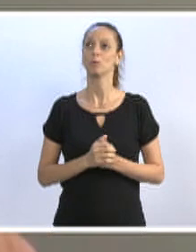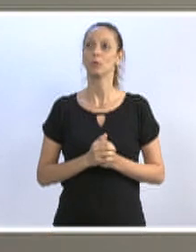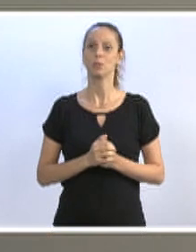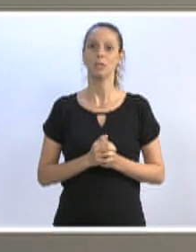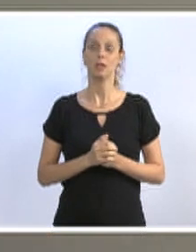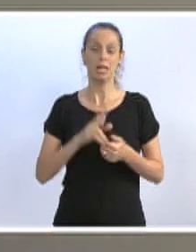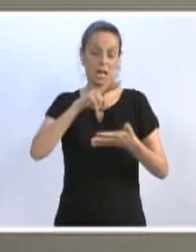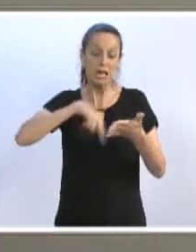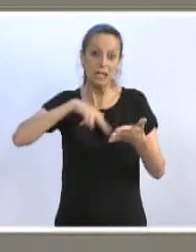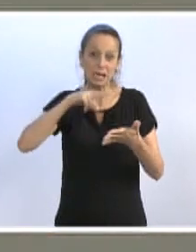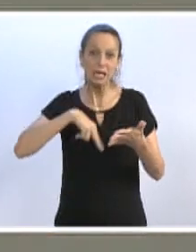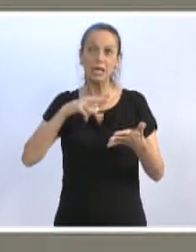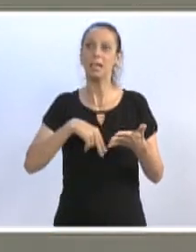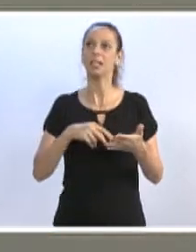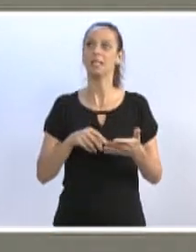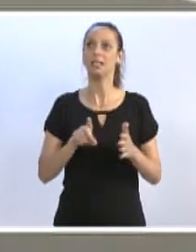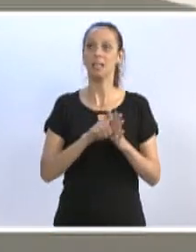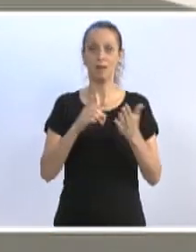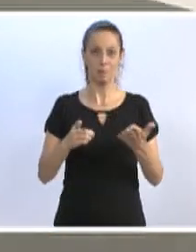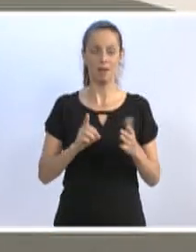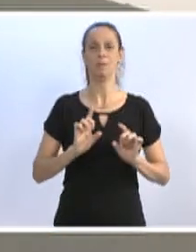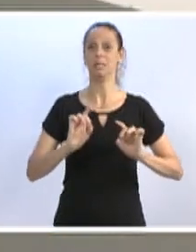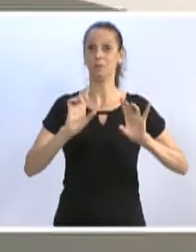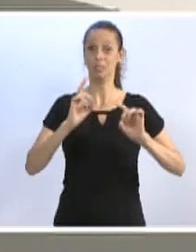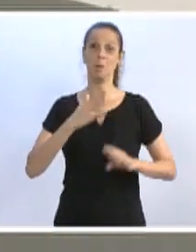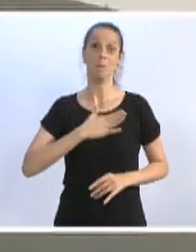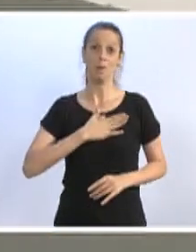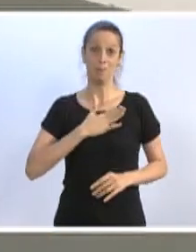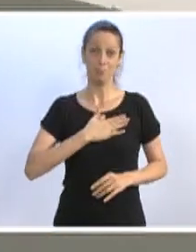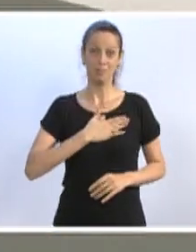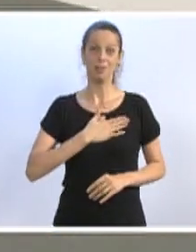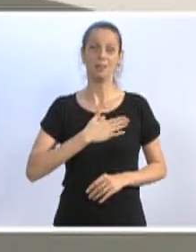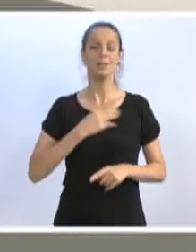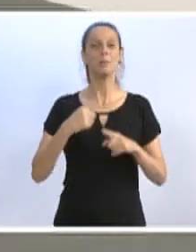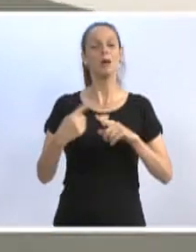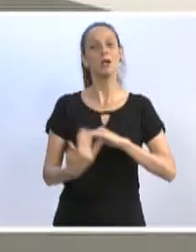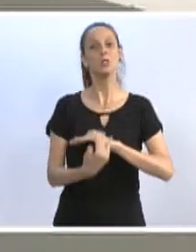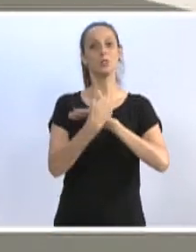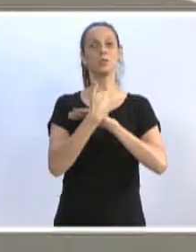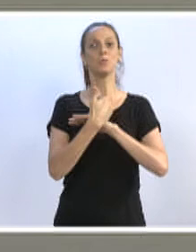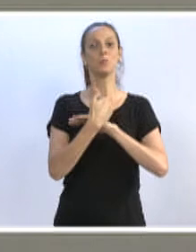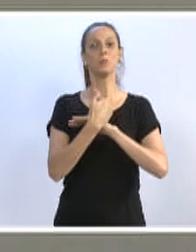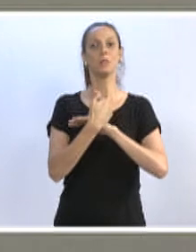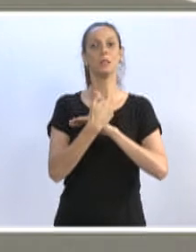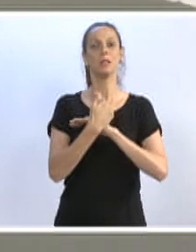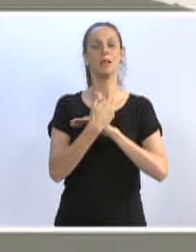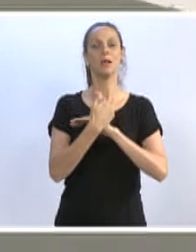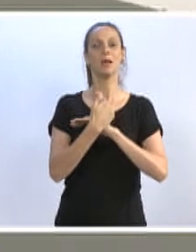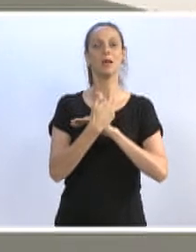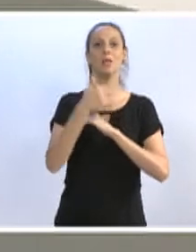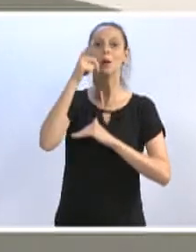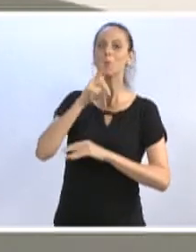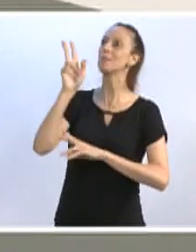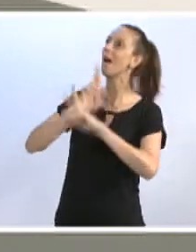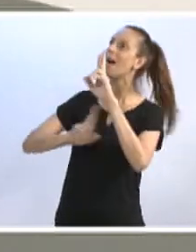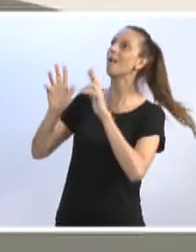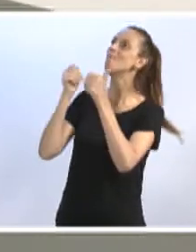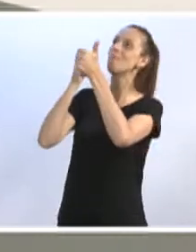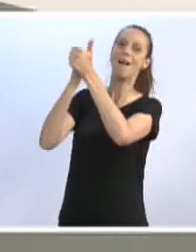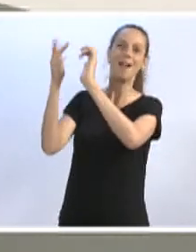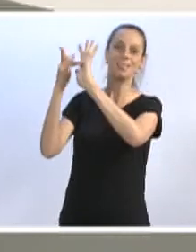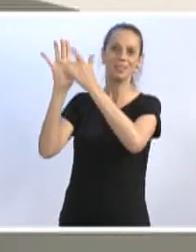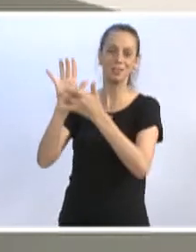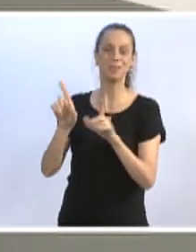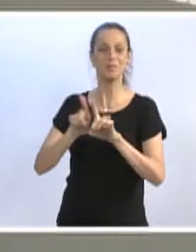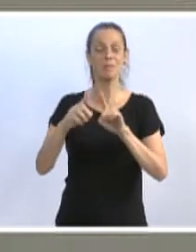lendo ela. A Bíblia é muito especial para mim, ela nos ajuda a chegar perto de Jesus, ela